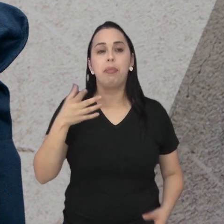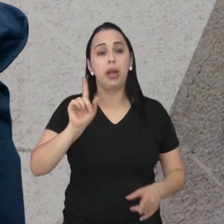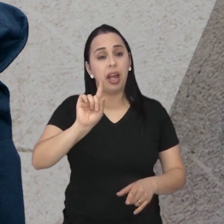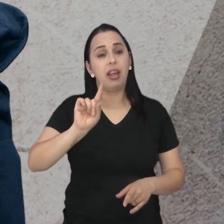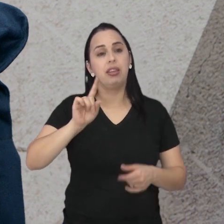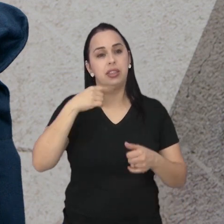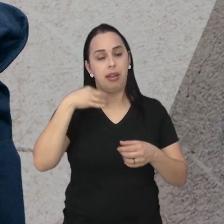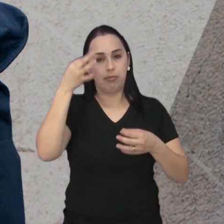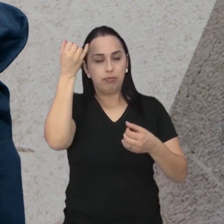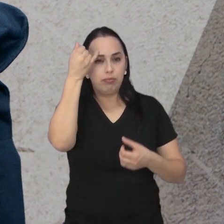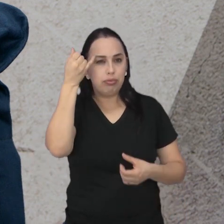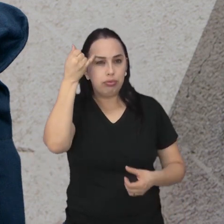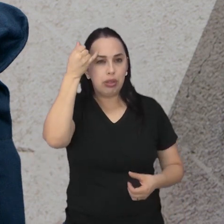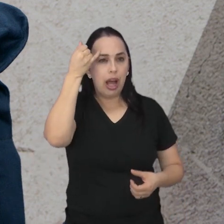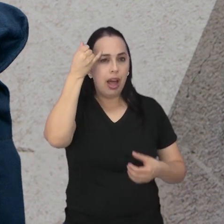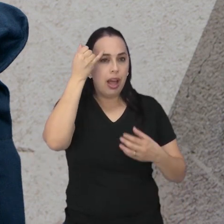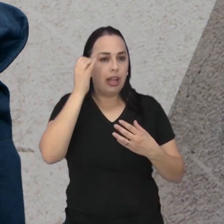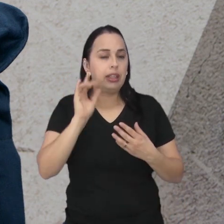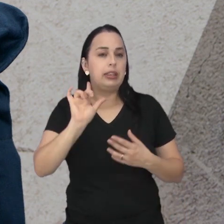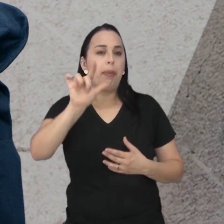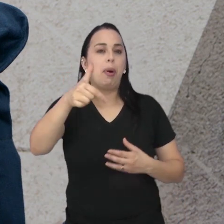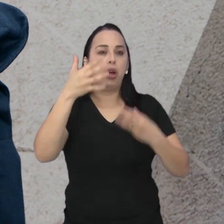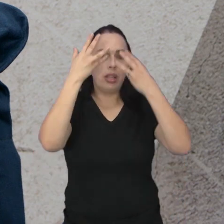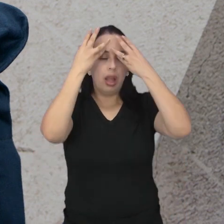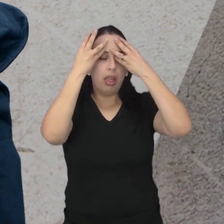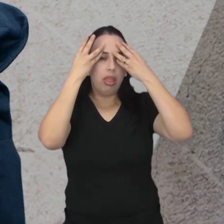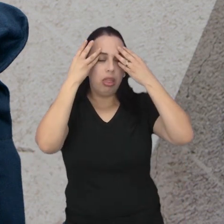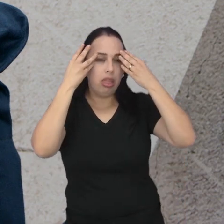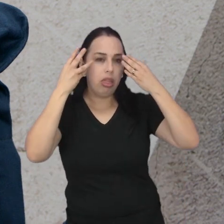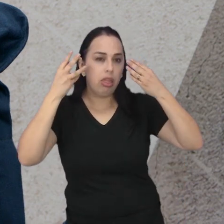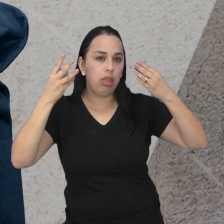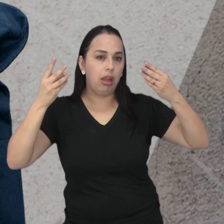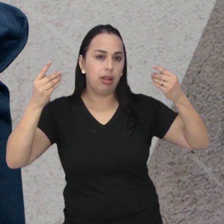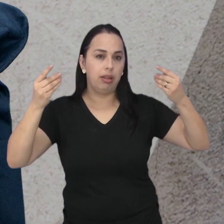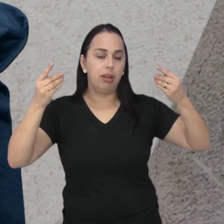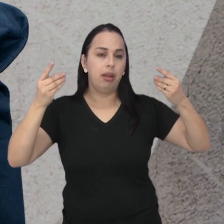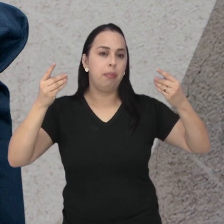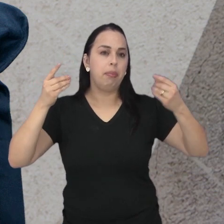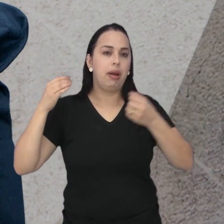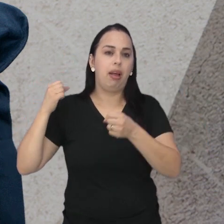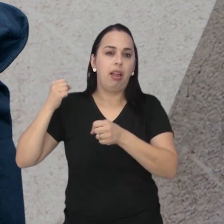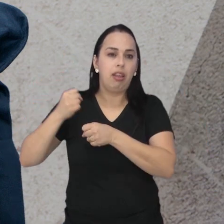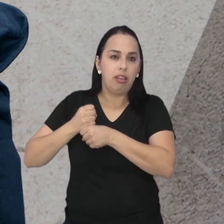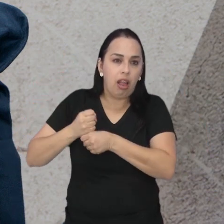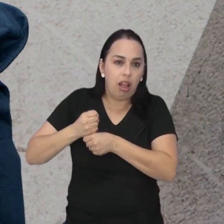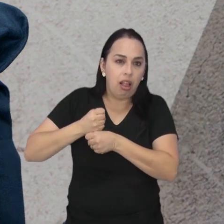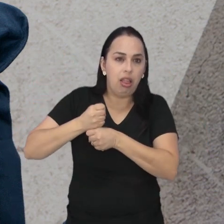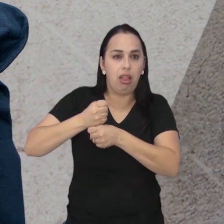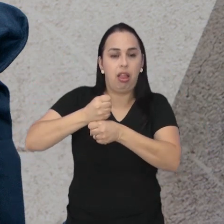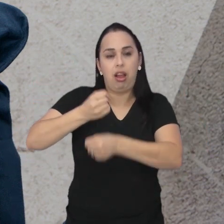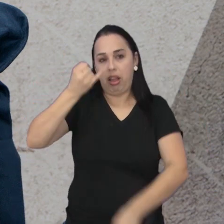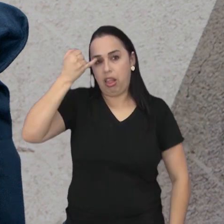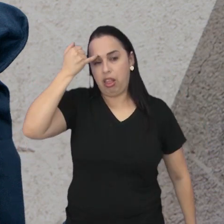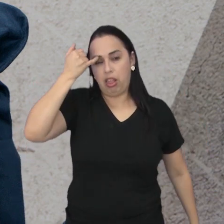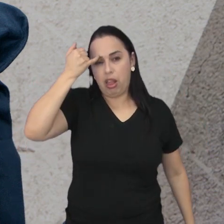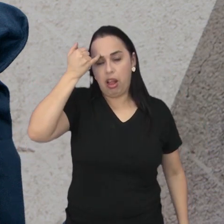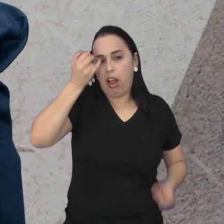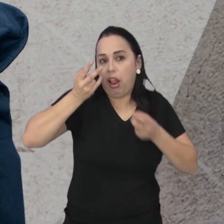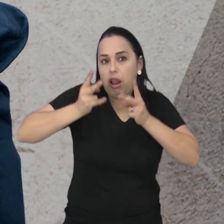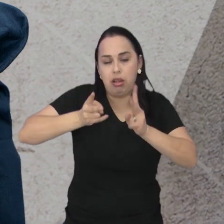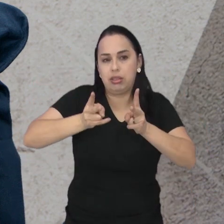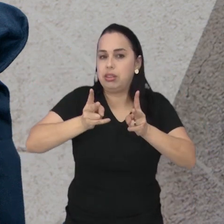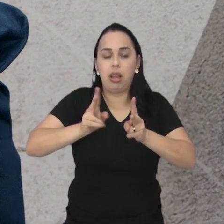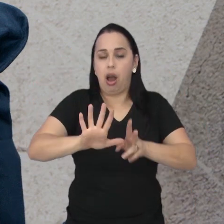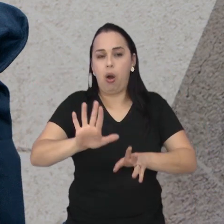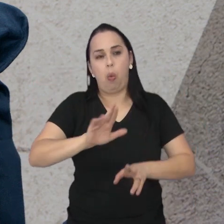sair. Para a gente não carregar a pele ao longo dos anos com tinta em cima de tinta, então ela vai